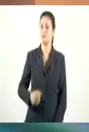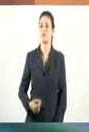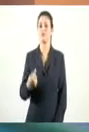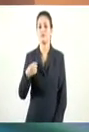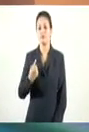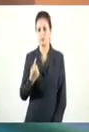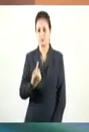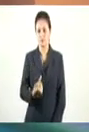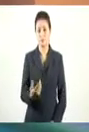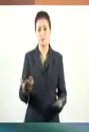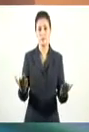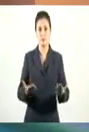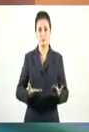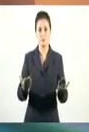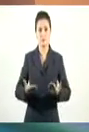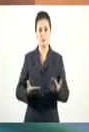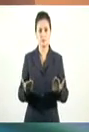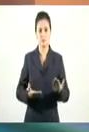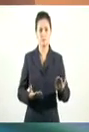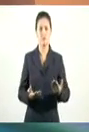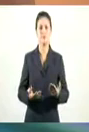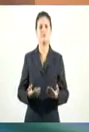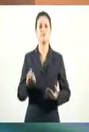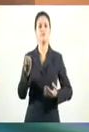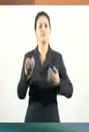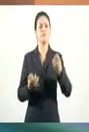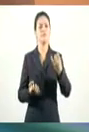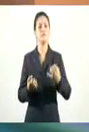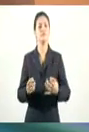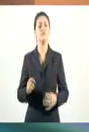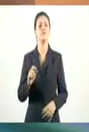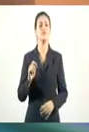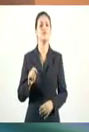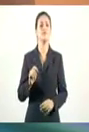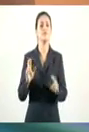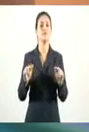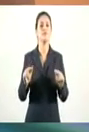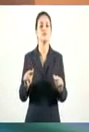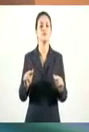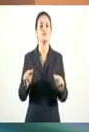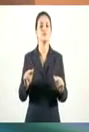falar da matéria que, infelizmente, assisti parte dela